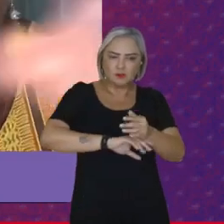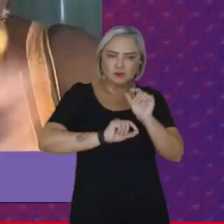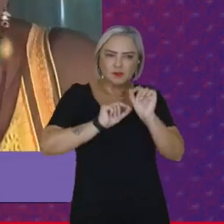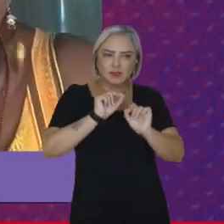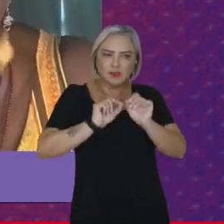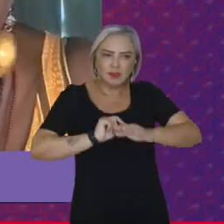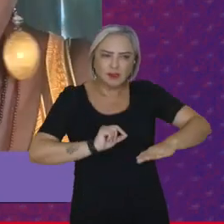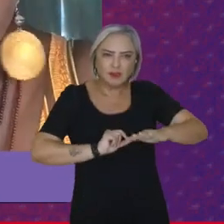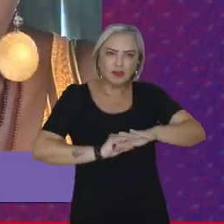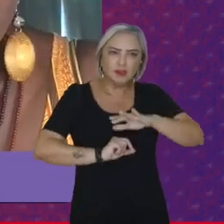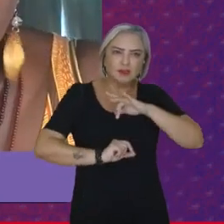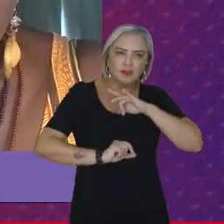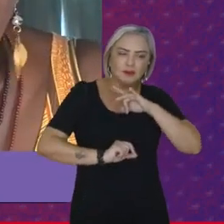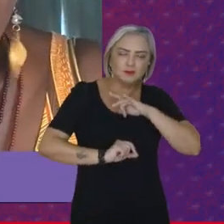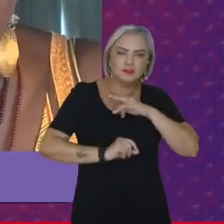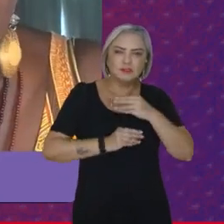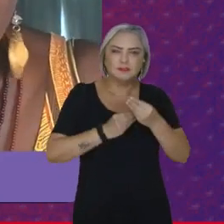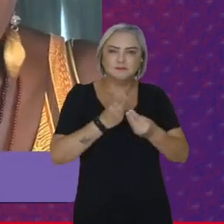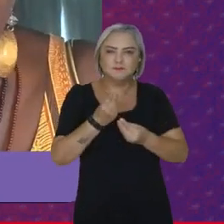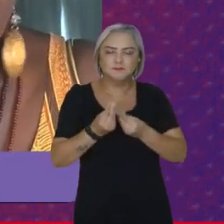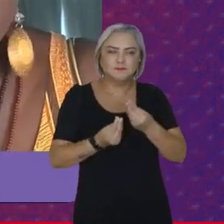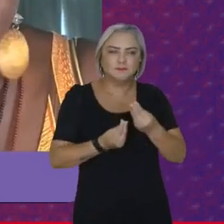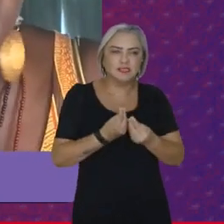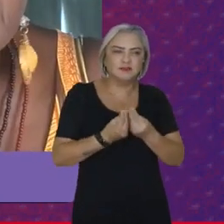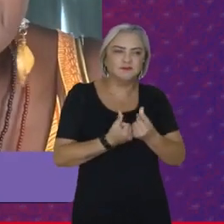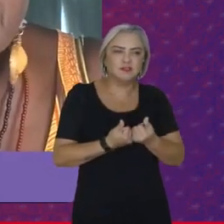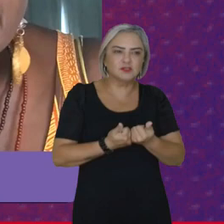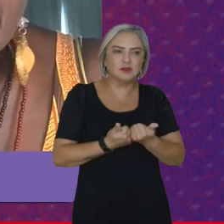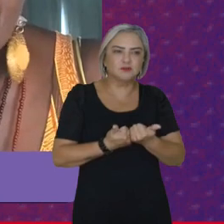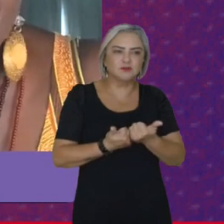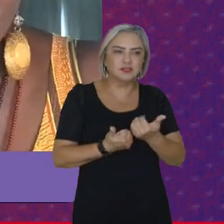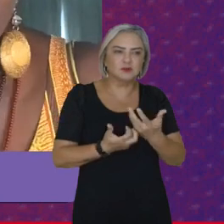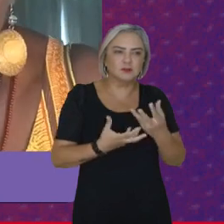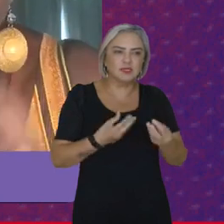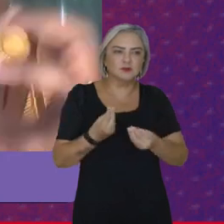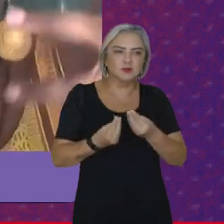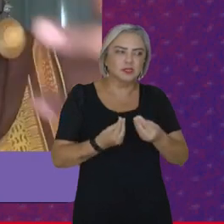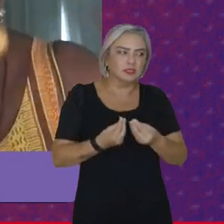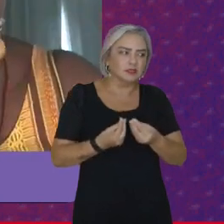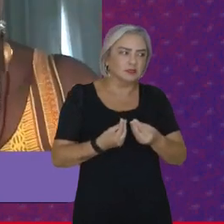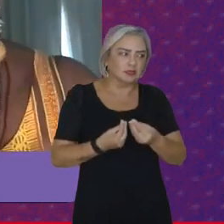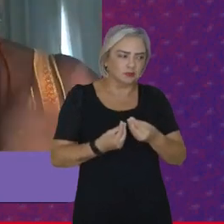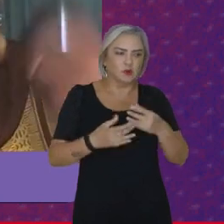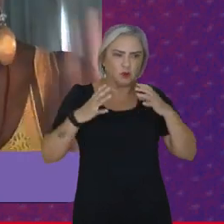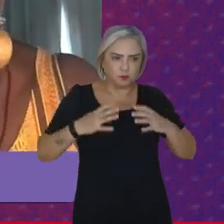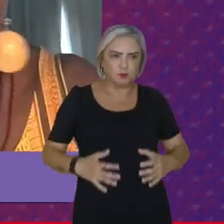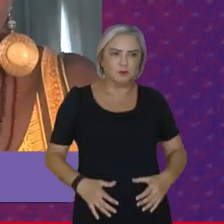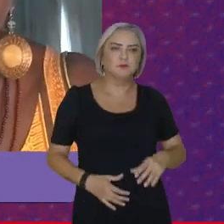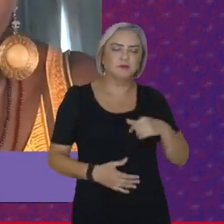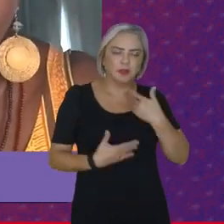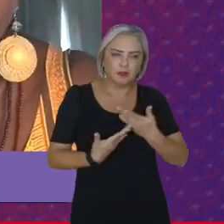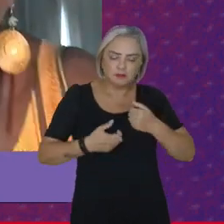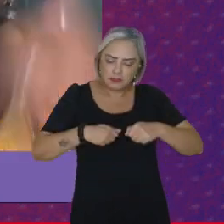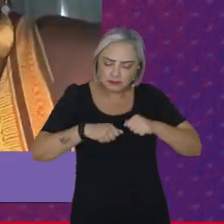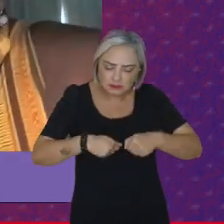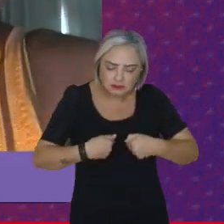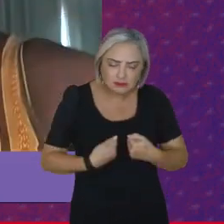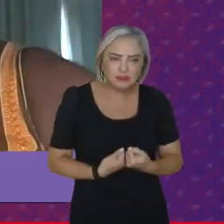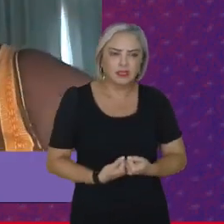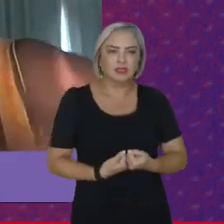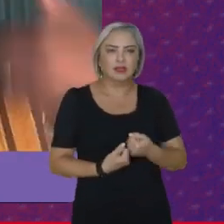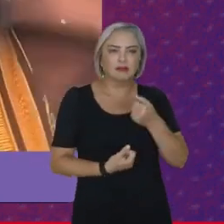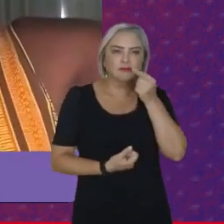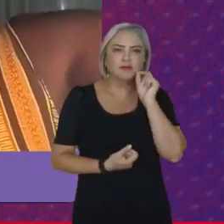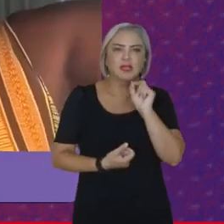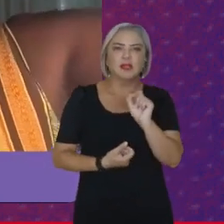ainda vemos em caixinhas. Então, é preciso se debruçar sobre isso